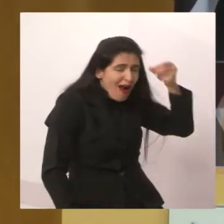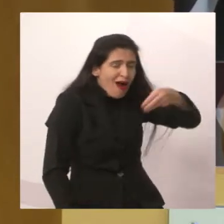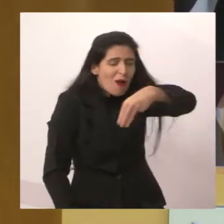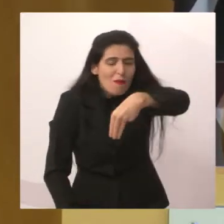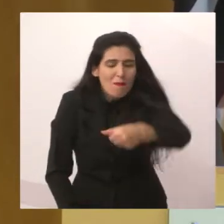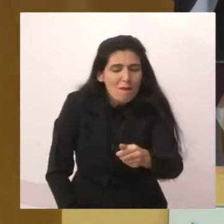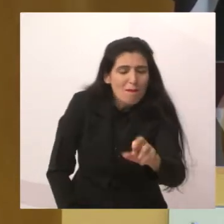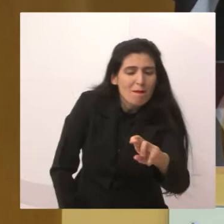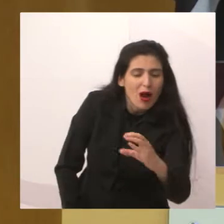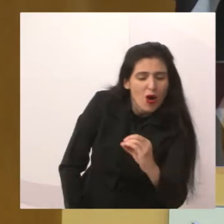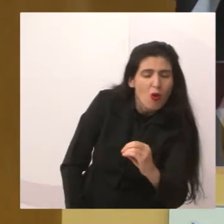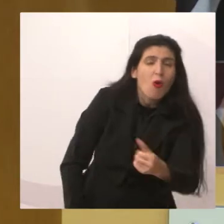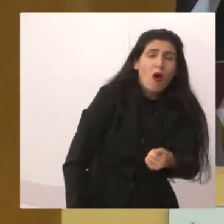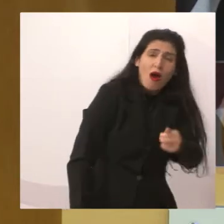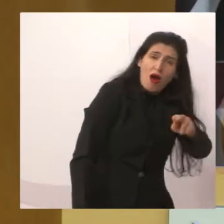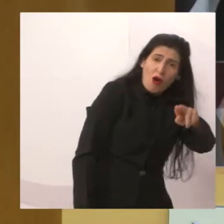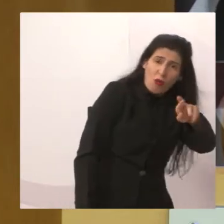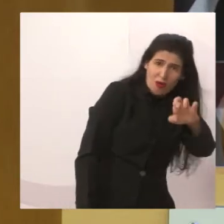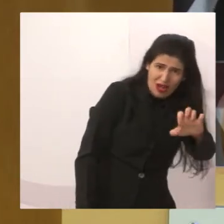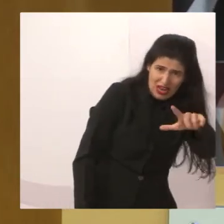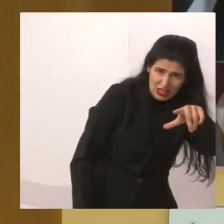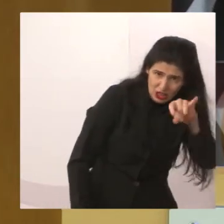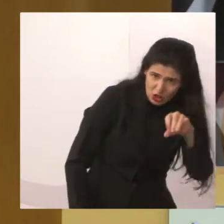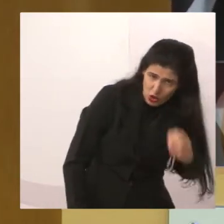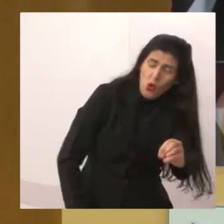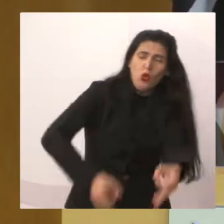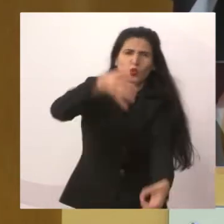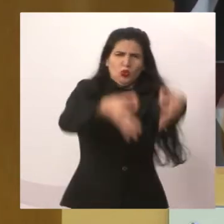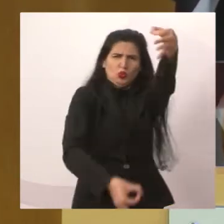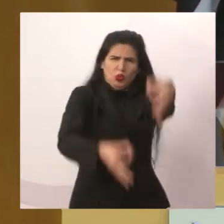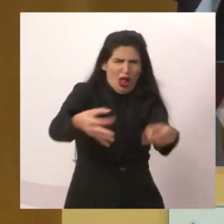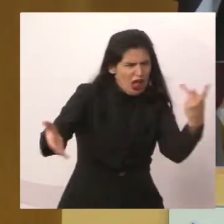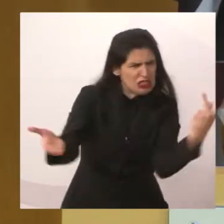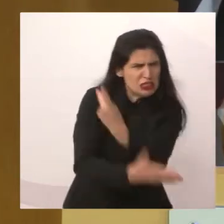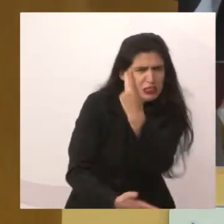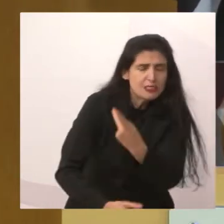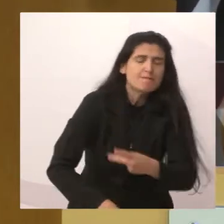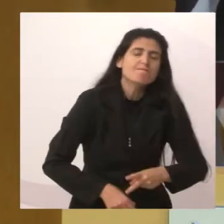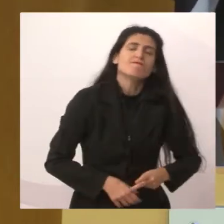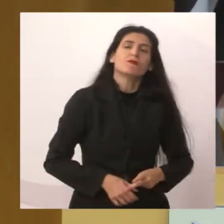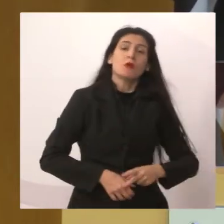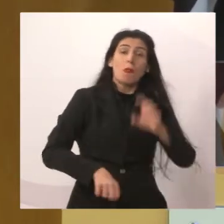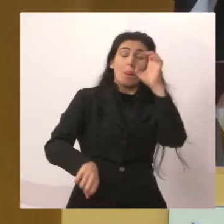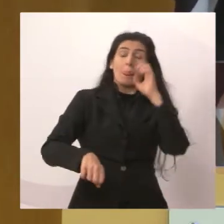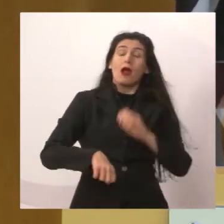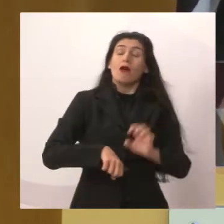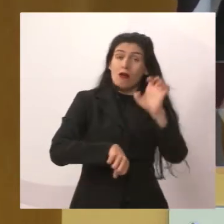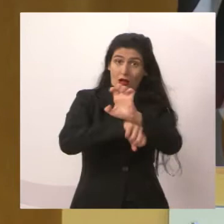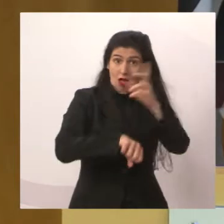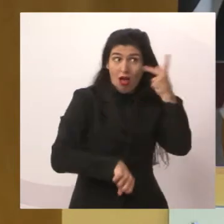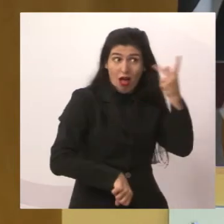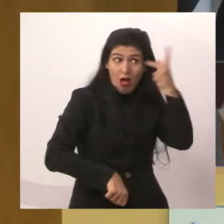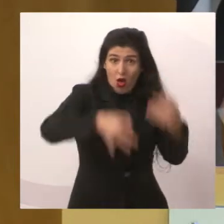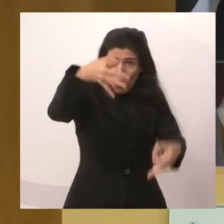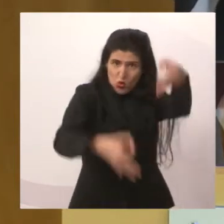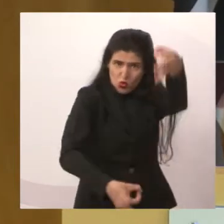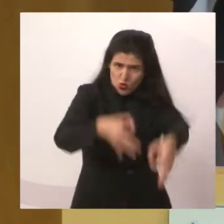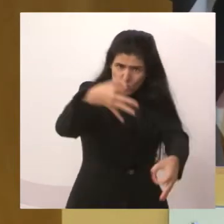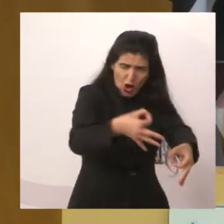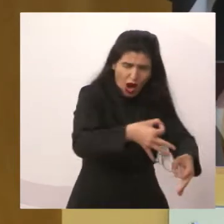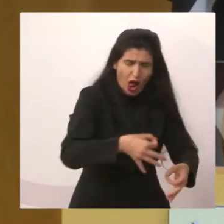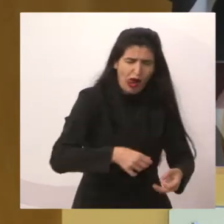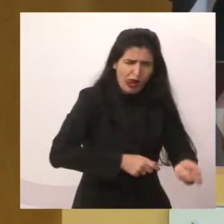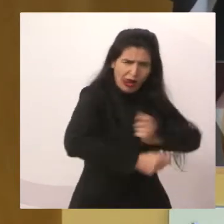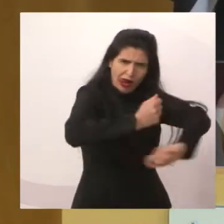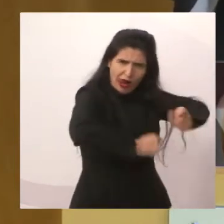que é feito o julgamento, o tribunal, ele faz vários apontamentos, e esses apontamentos